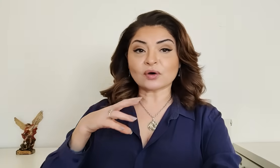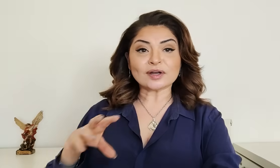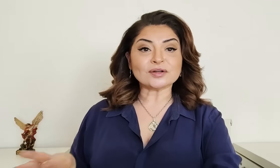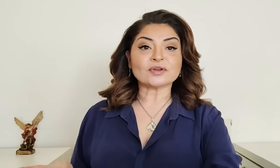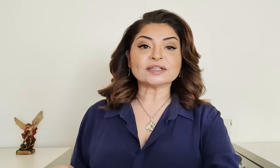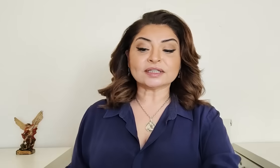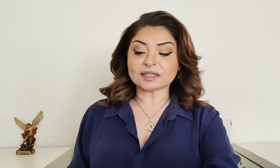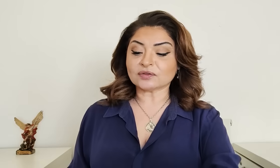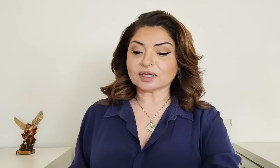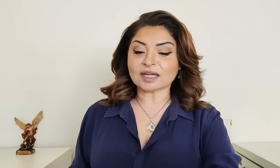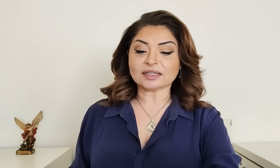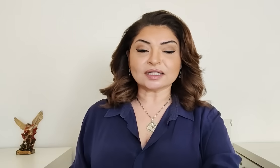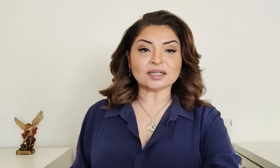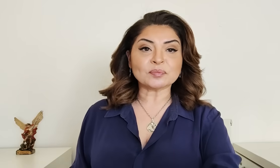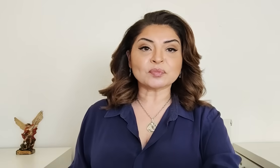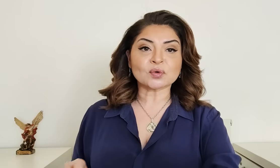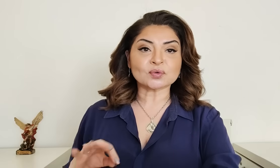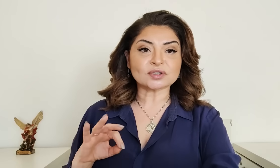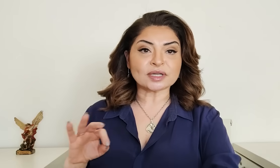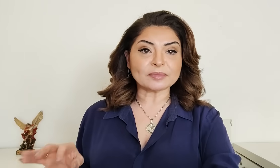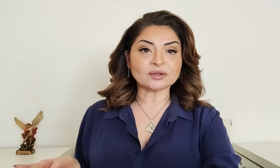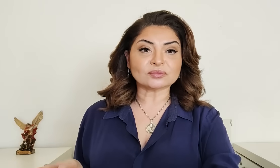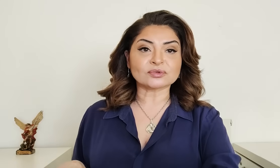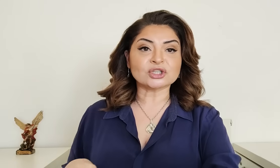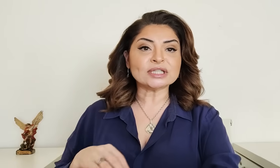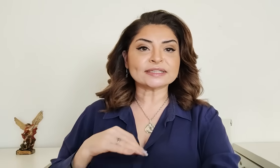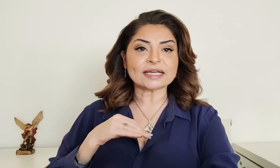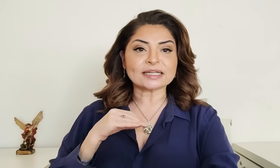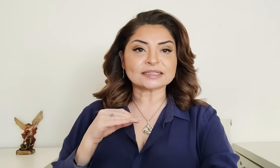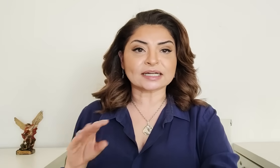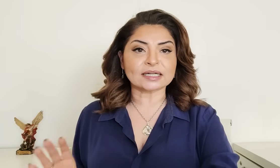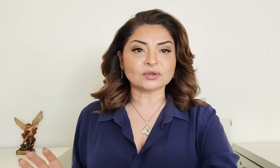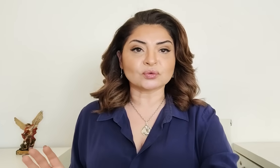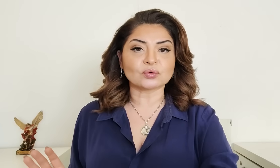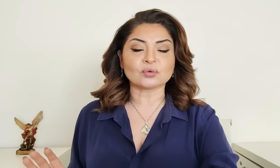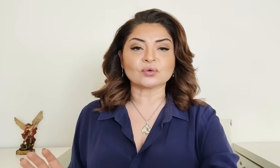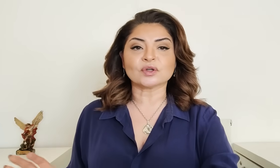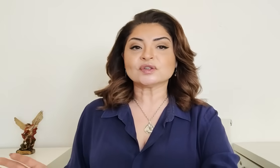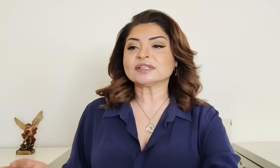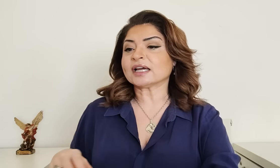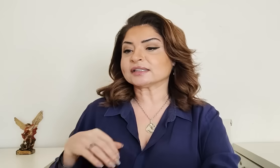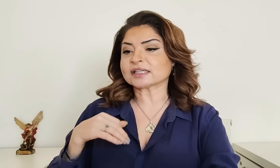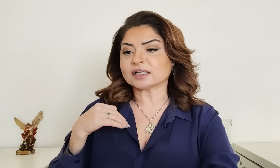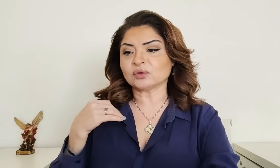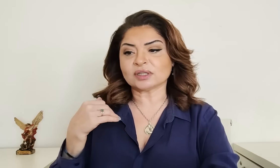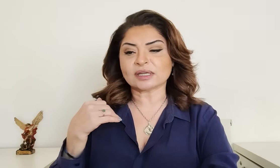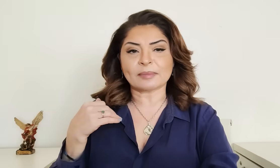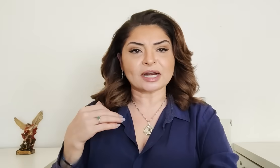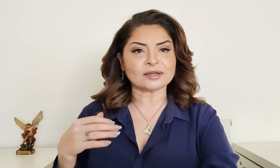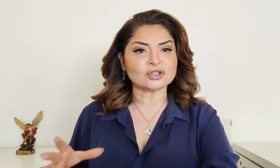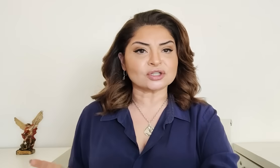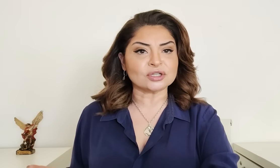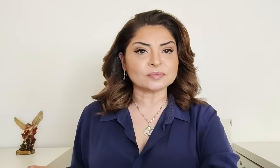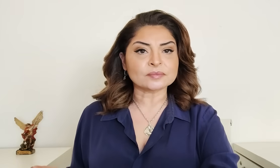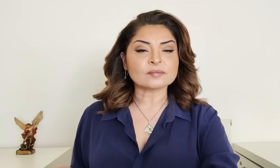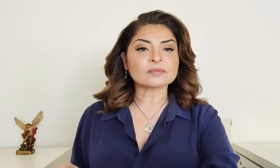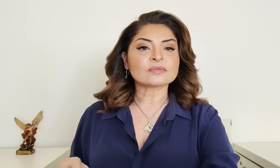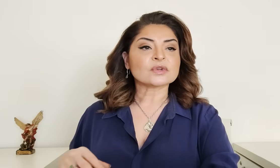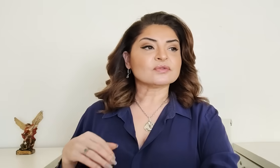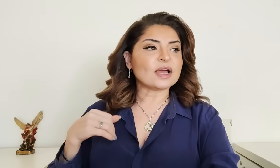fez, olha, ele fez na TV lá dele um pronunciamento descascando com o Lula, descascando com o